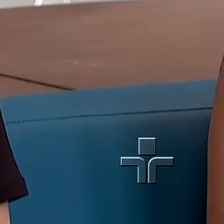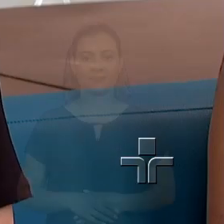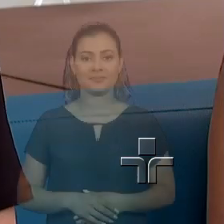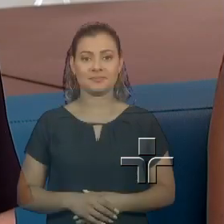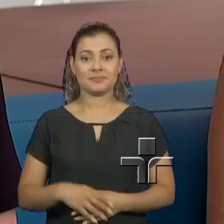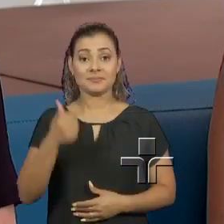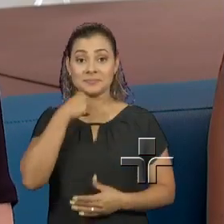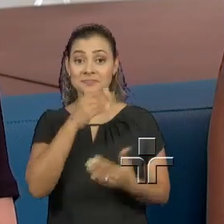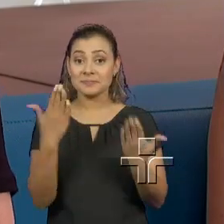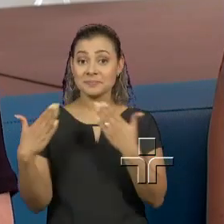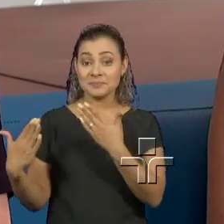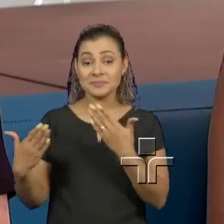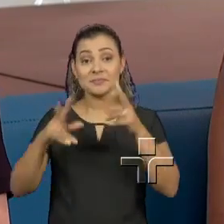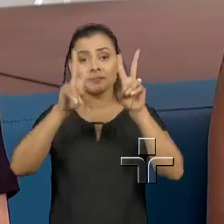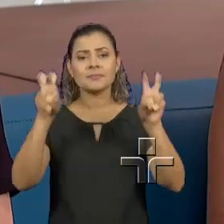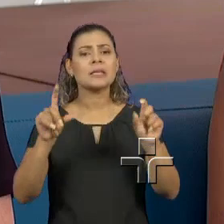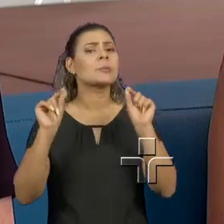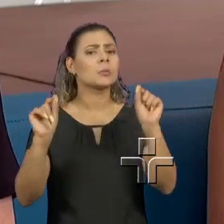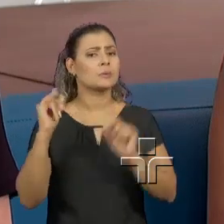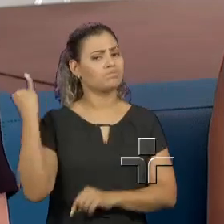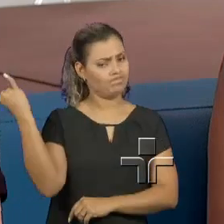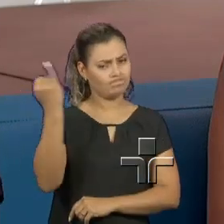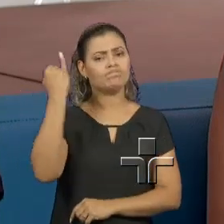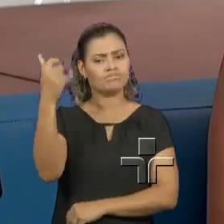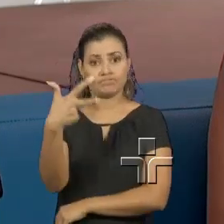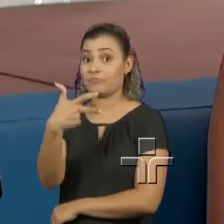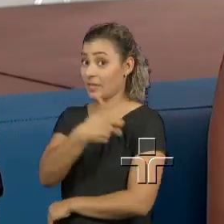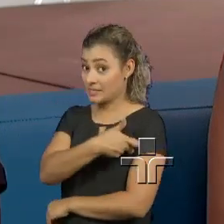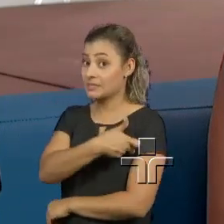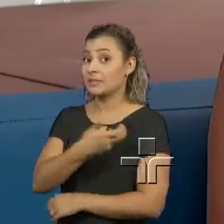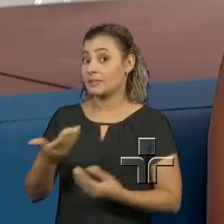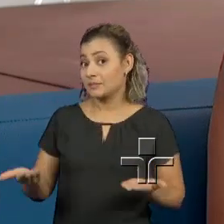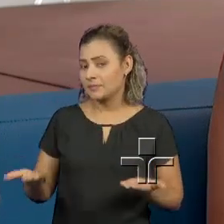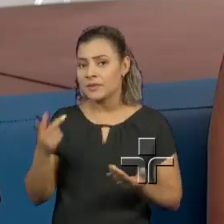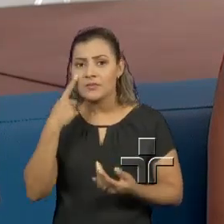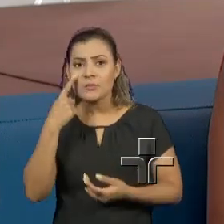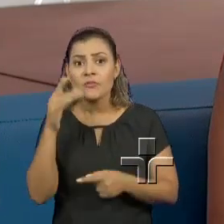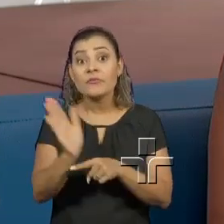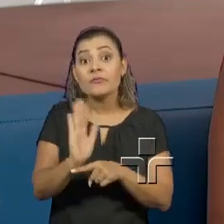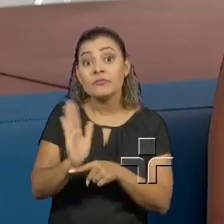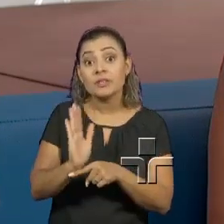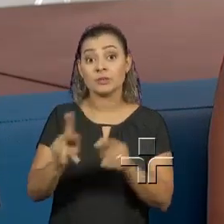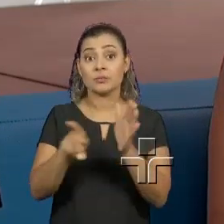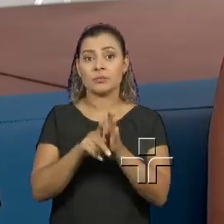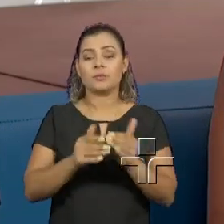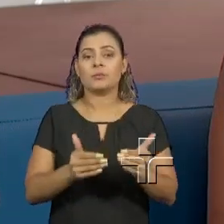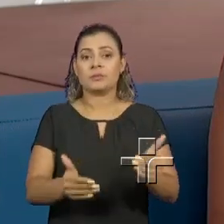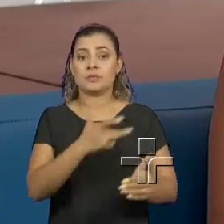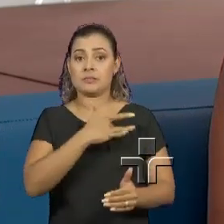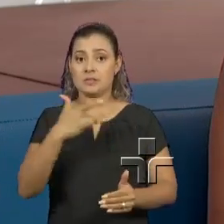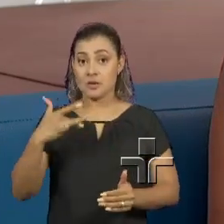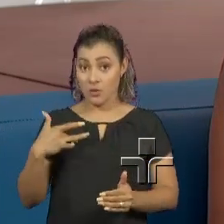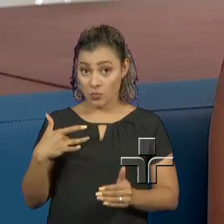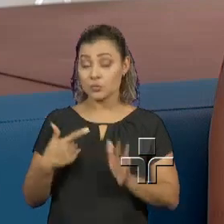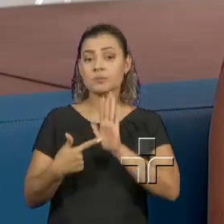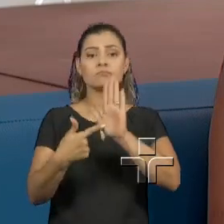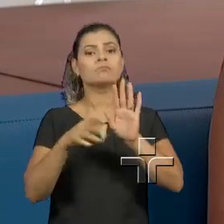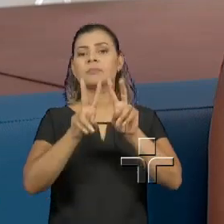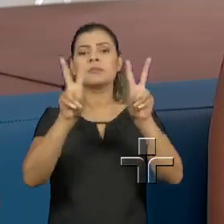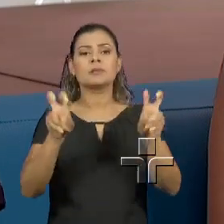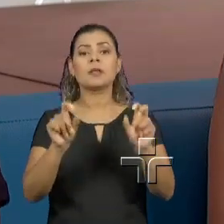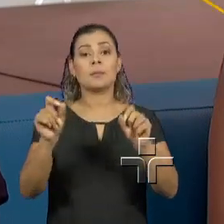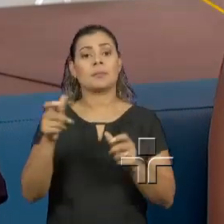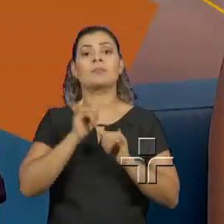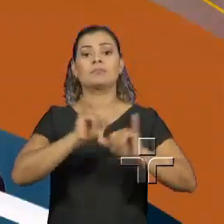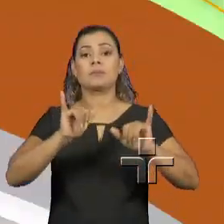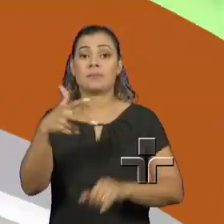Este é o Papo de Mãe e estamos falando sobre a importância das vacinas. Vamos ver agora um vídeo do Ministério da Saúde sobre as campanhas